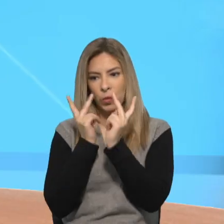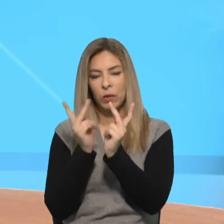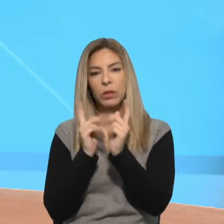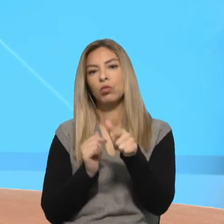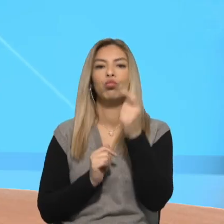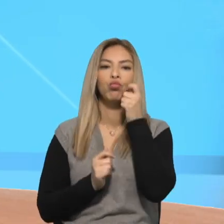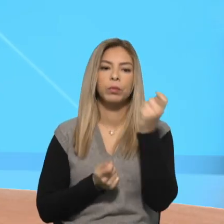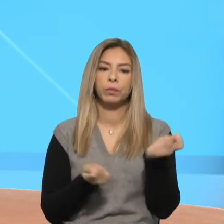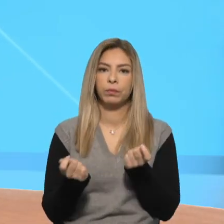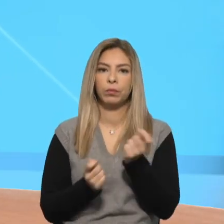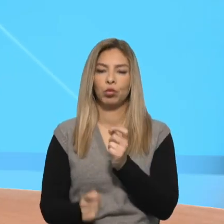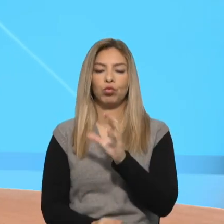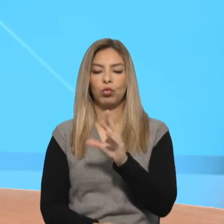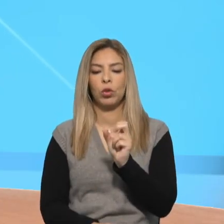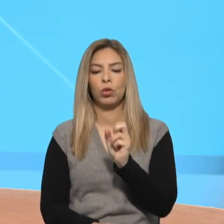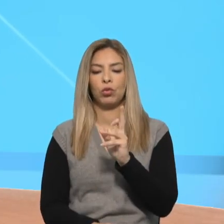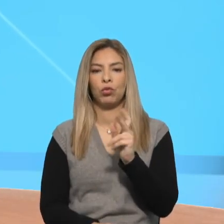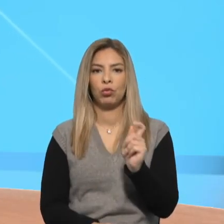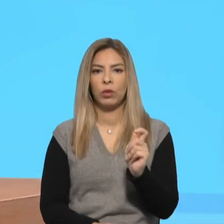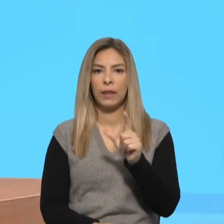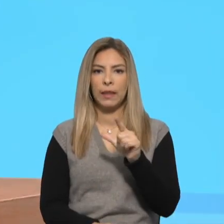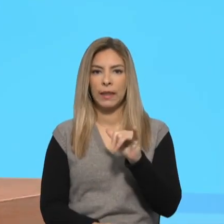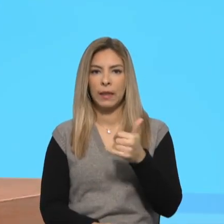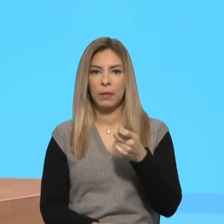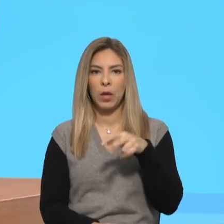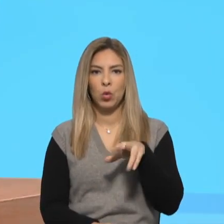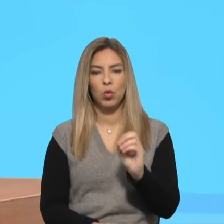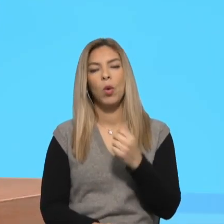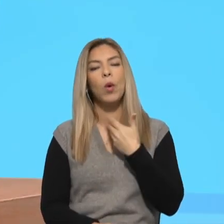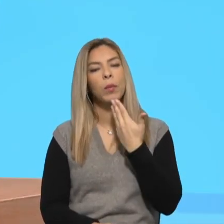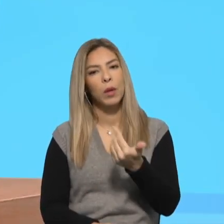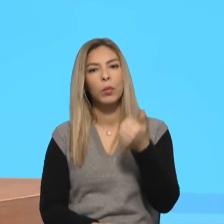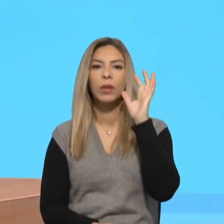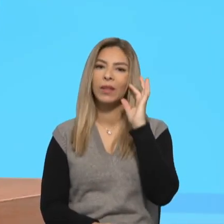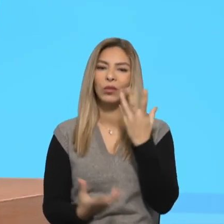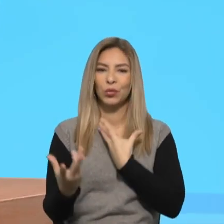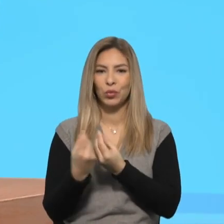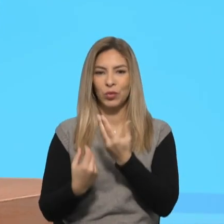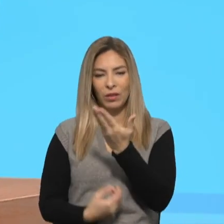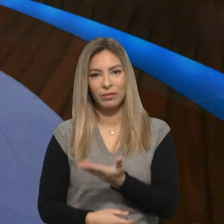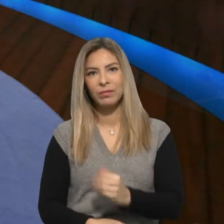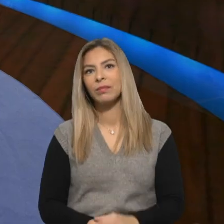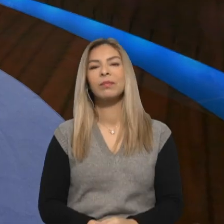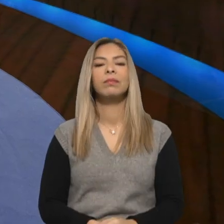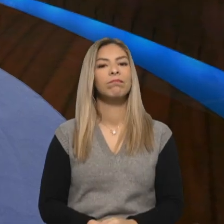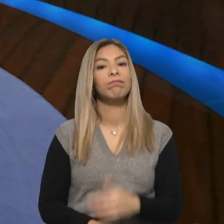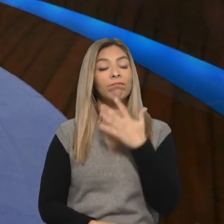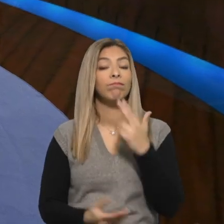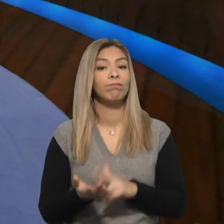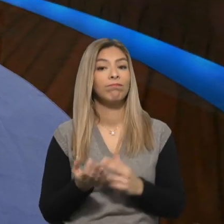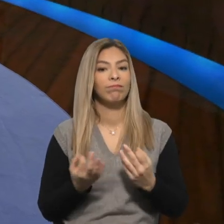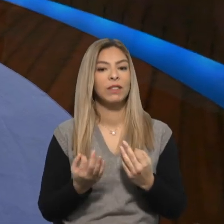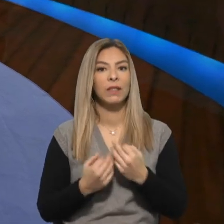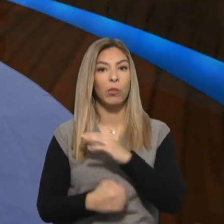Jorge Líbano Monteiro. Boa tarde, obrigado por estar aqui uma vez mais entre nós. Na verdade, estamos já na